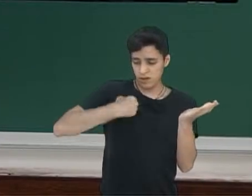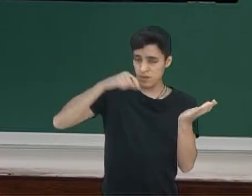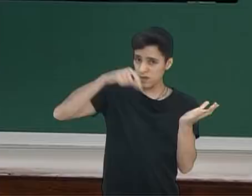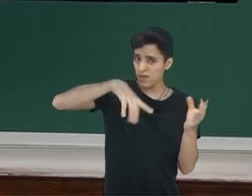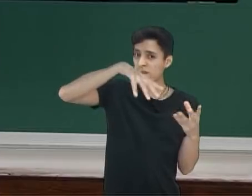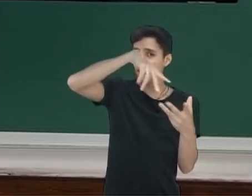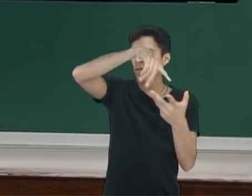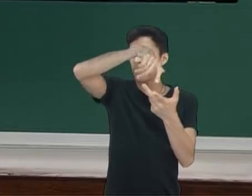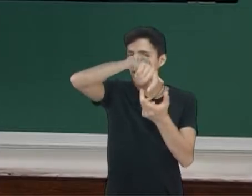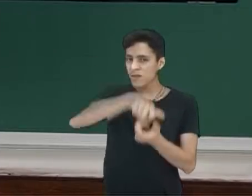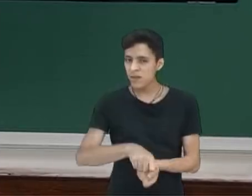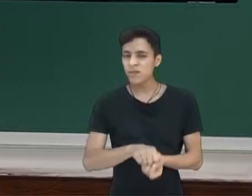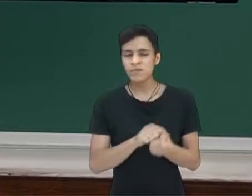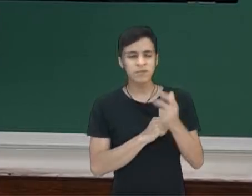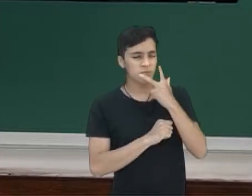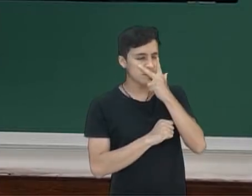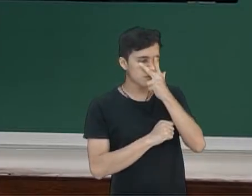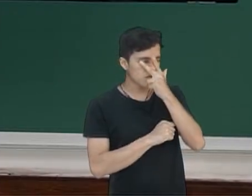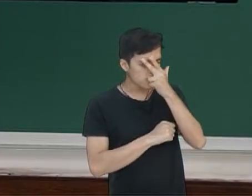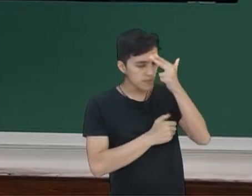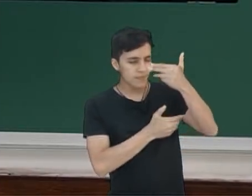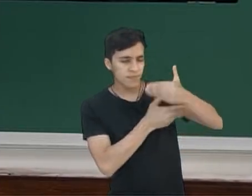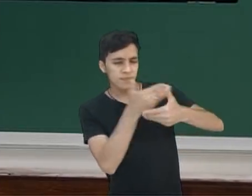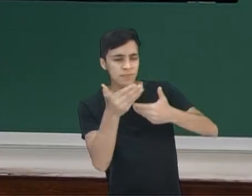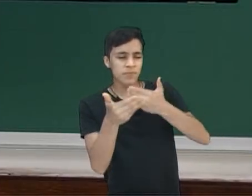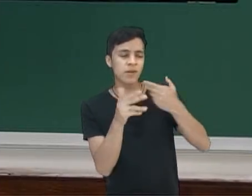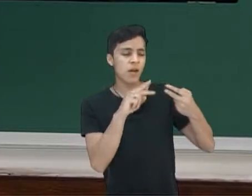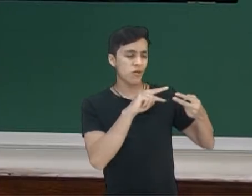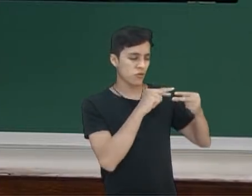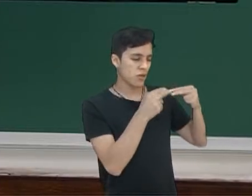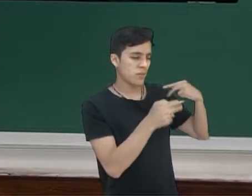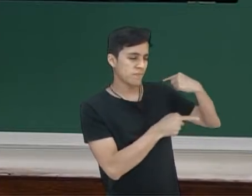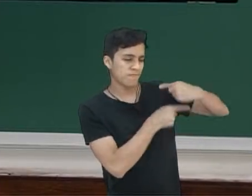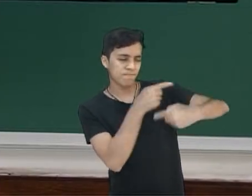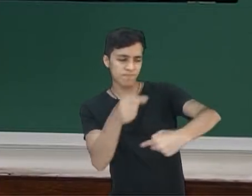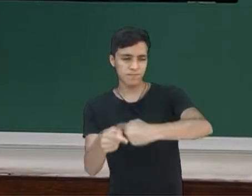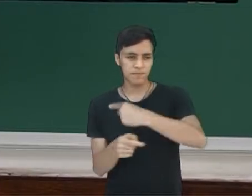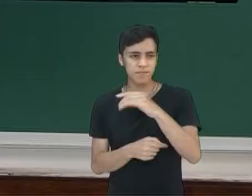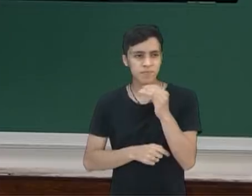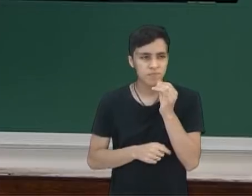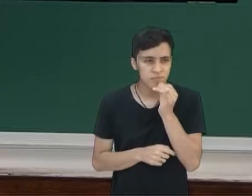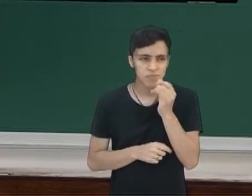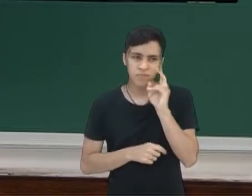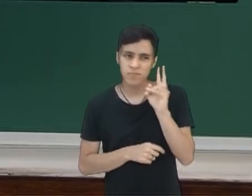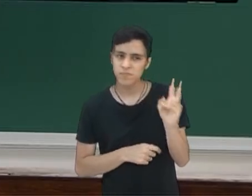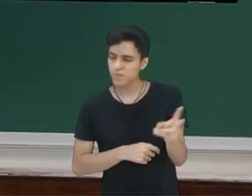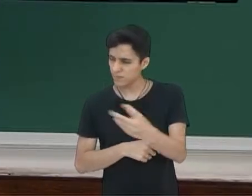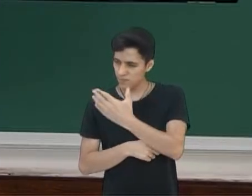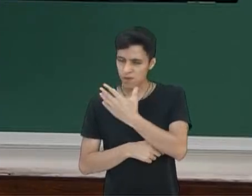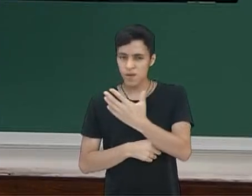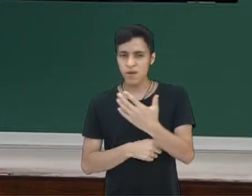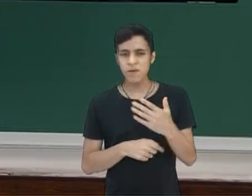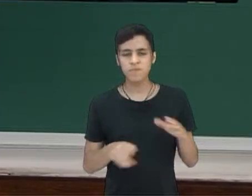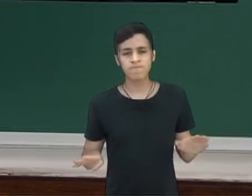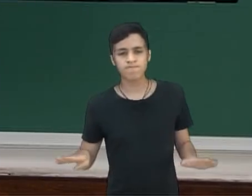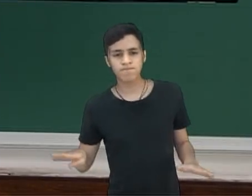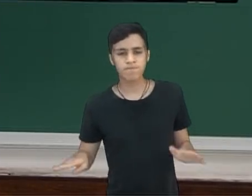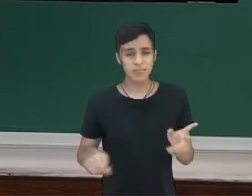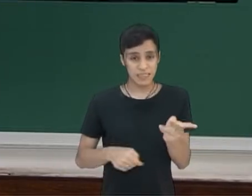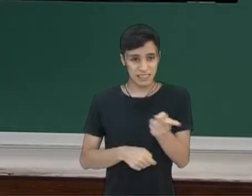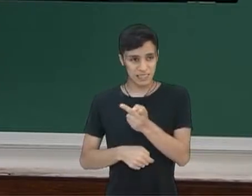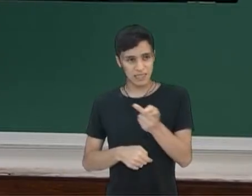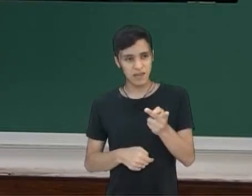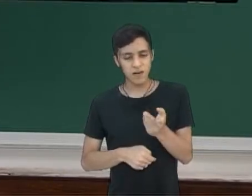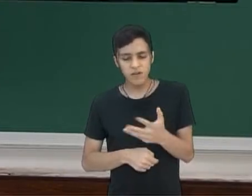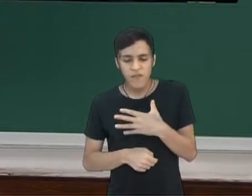planeta, a transmitir as suas informações genéticas. Então aqui, por exemplo, um casal lá de pinguins, o filhotinho.